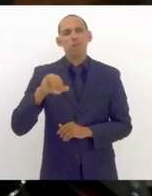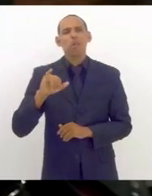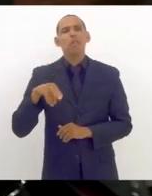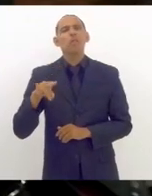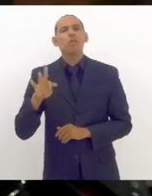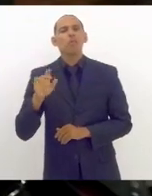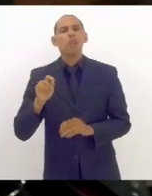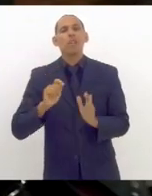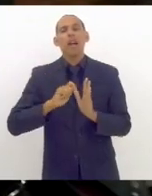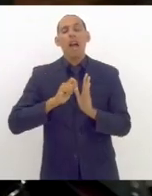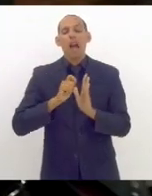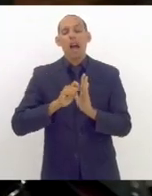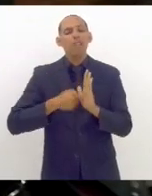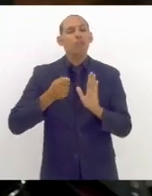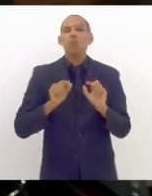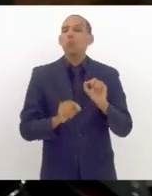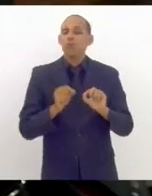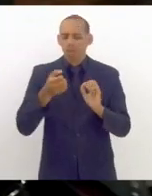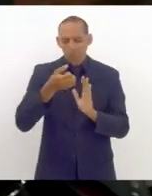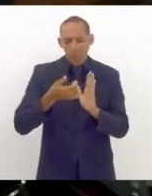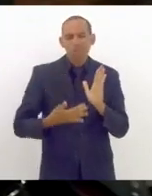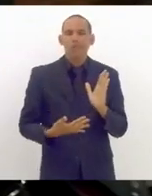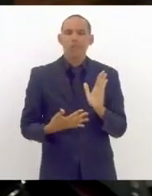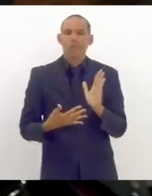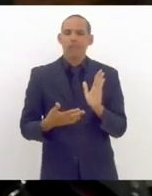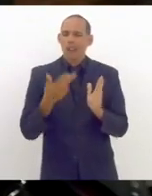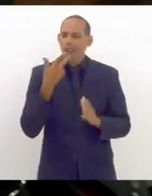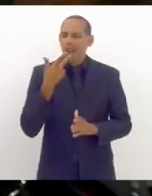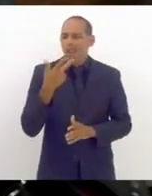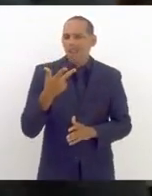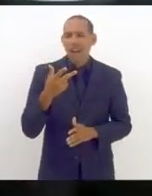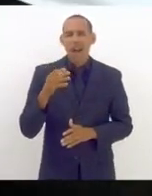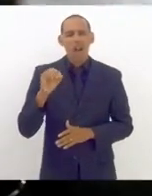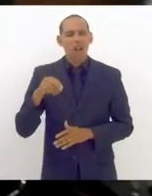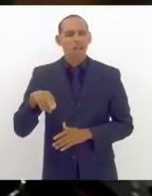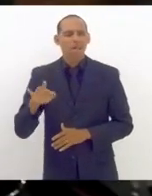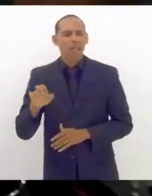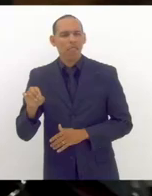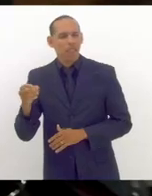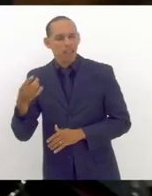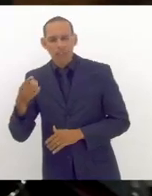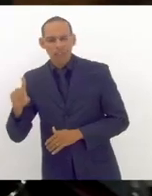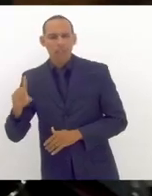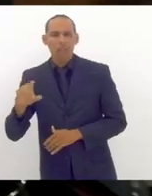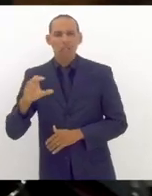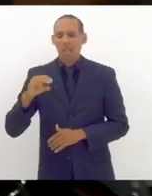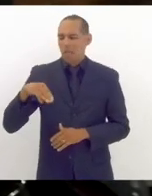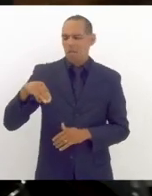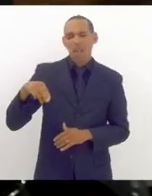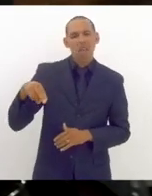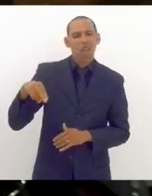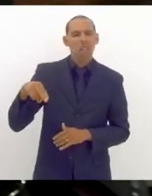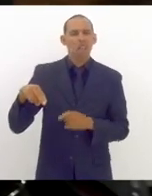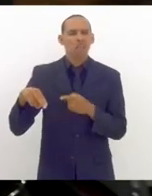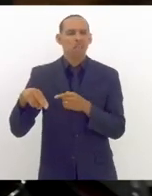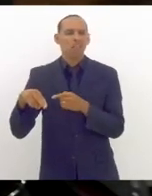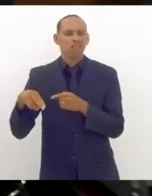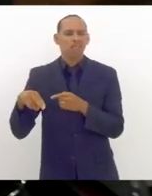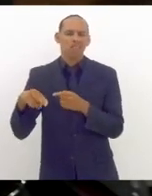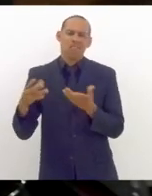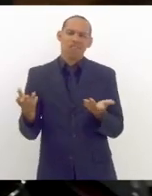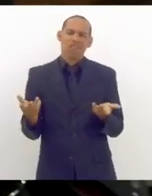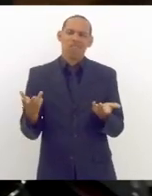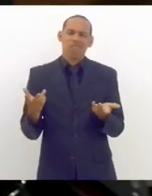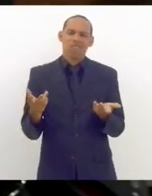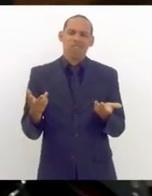do que tinha que ser assinado se eu vir aqui dizer que a Confederação dos município o mínimo